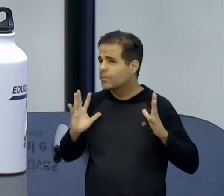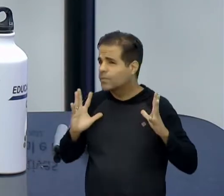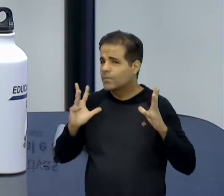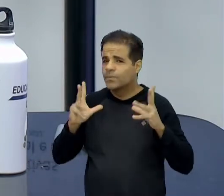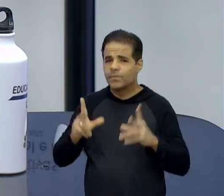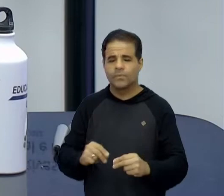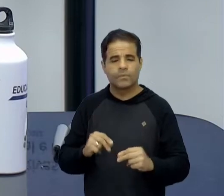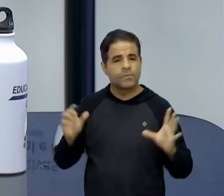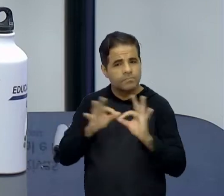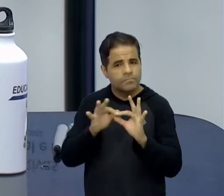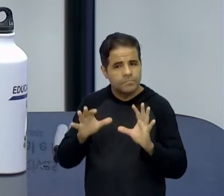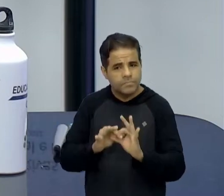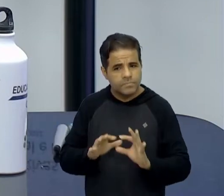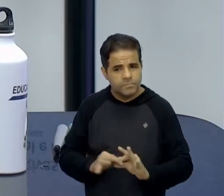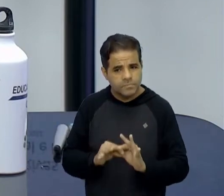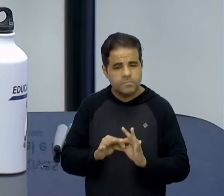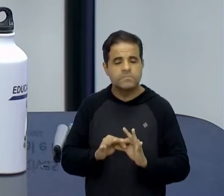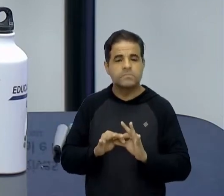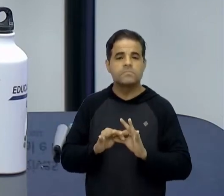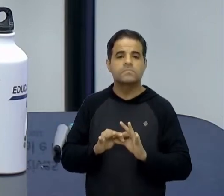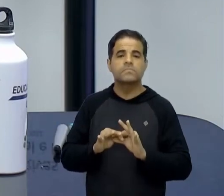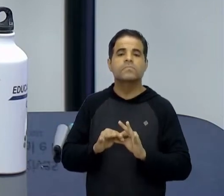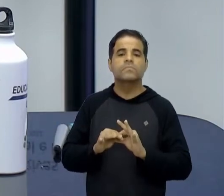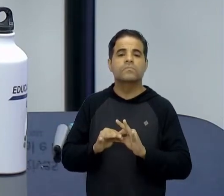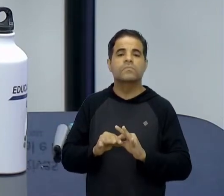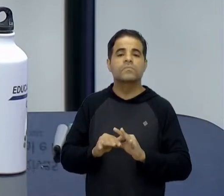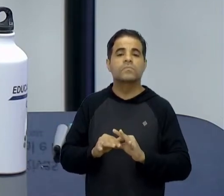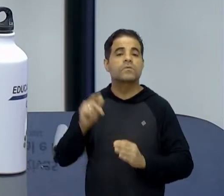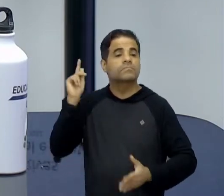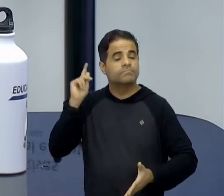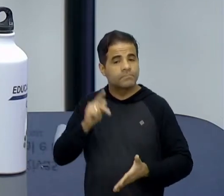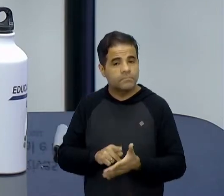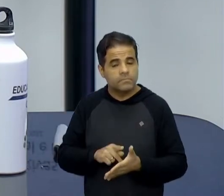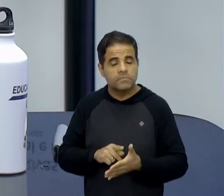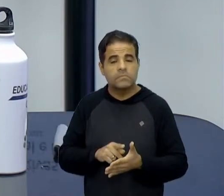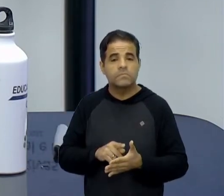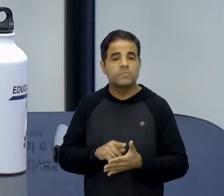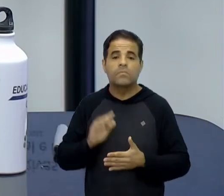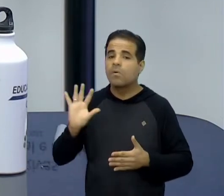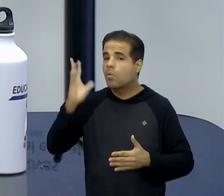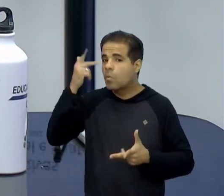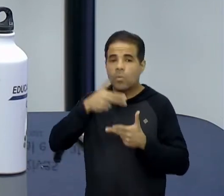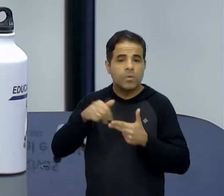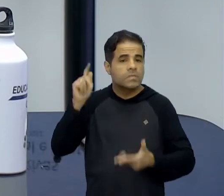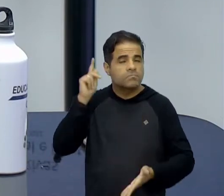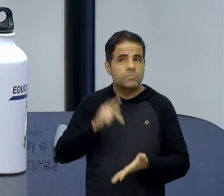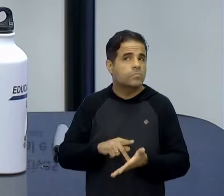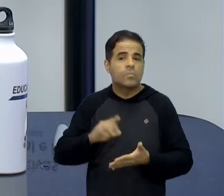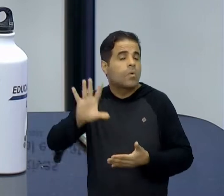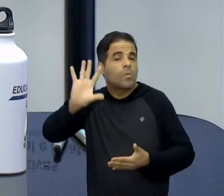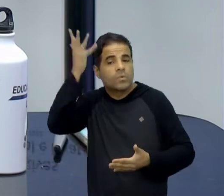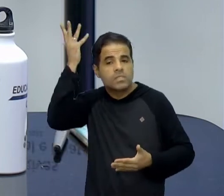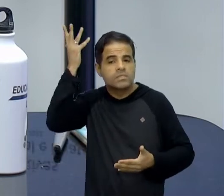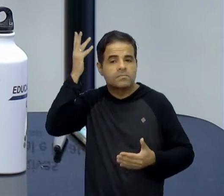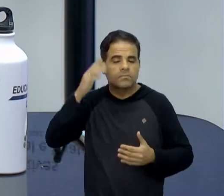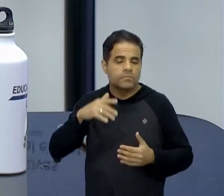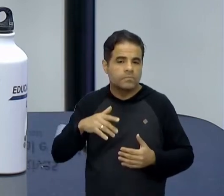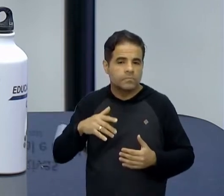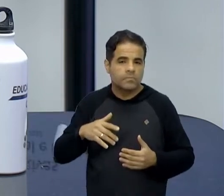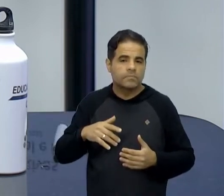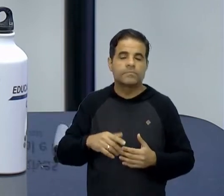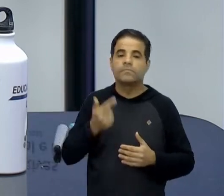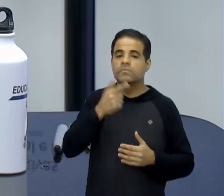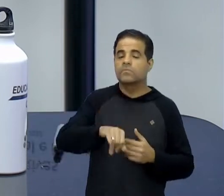essa ligação. Então, para mim, né, ali o fato é aquilo, um acontecimento, um ocorrido. Já